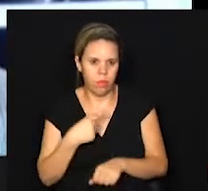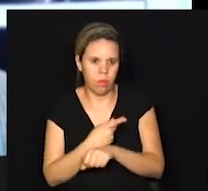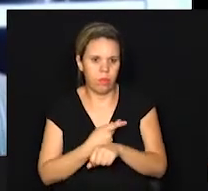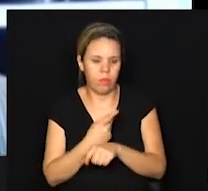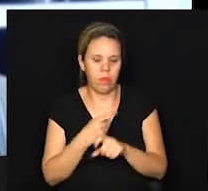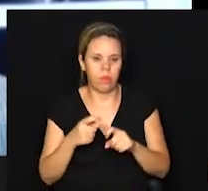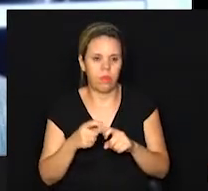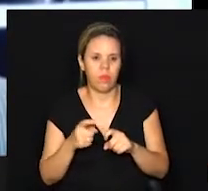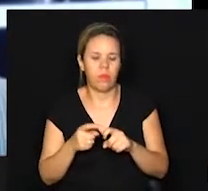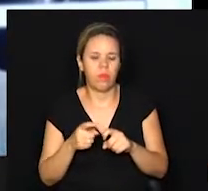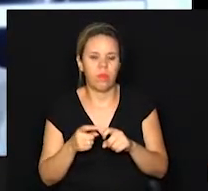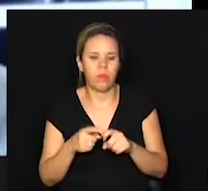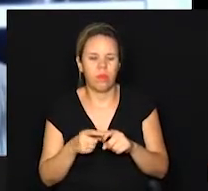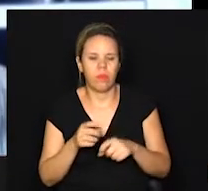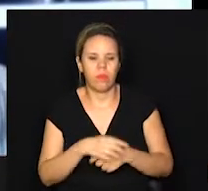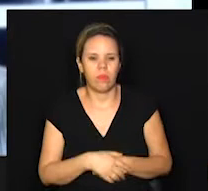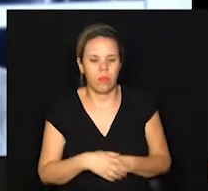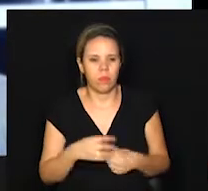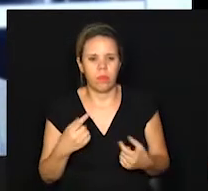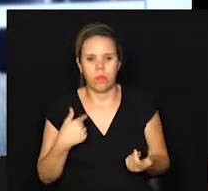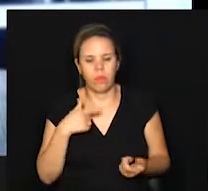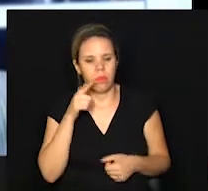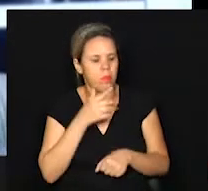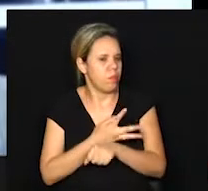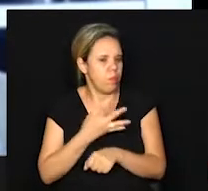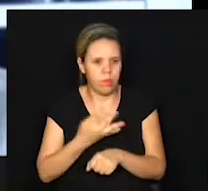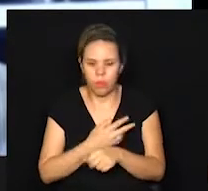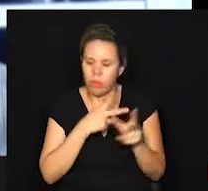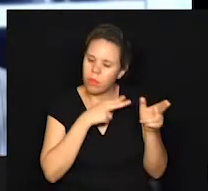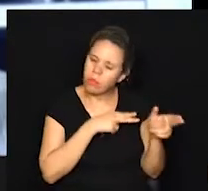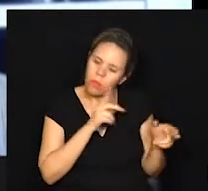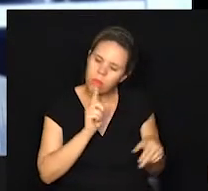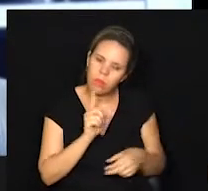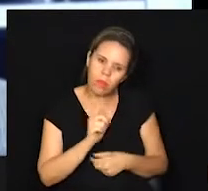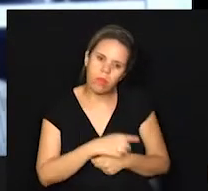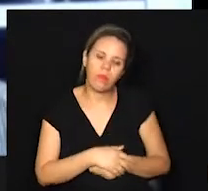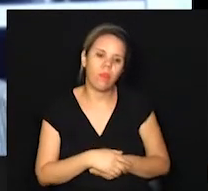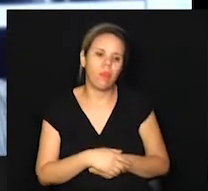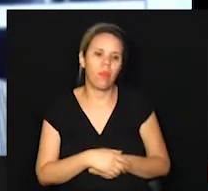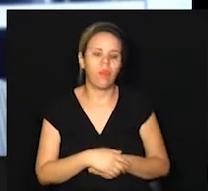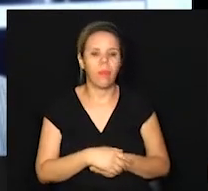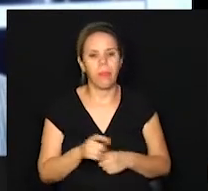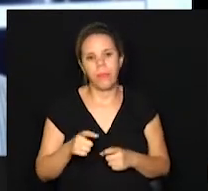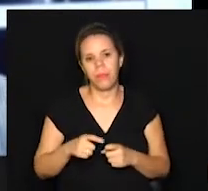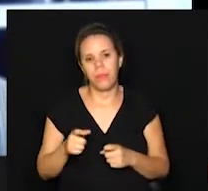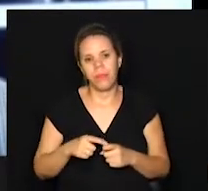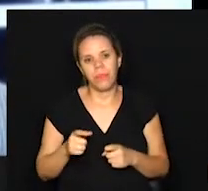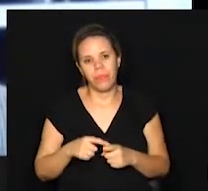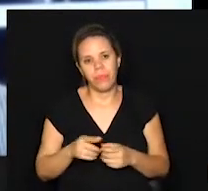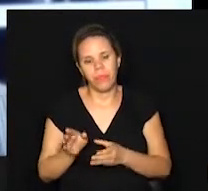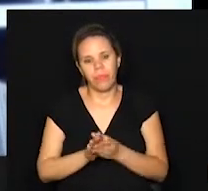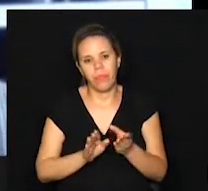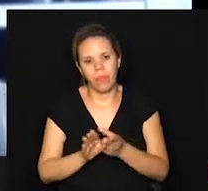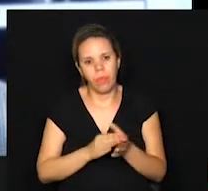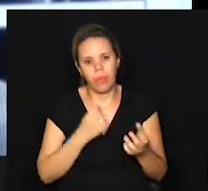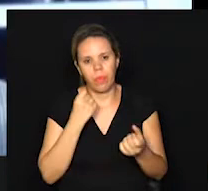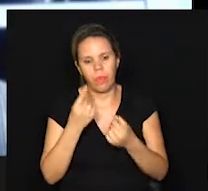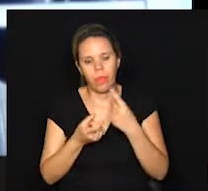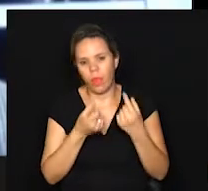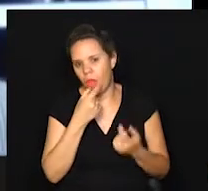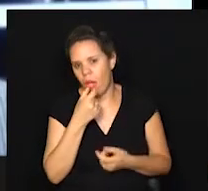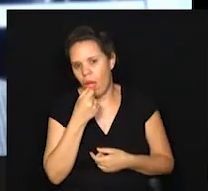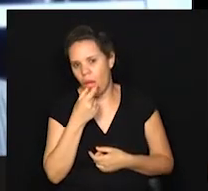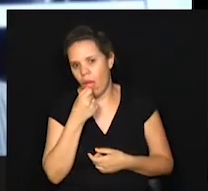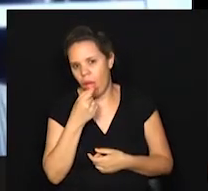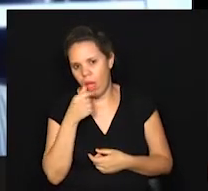médico, né? Porque não conseguia mais dormir, enfim. E ele me deu, enfim, me recomendou alguns remédios e me deu um atestado